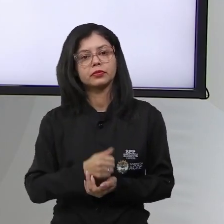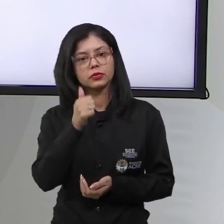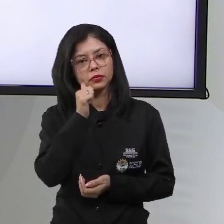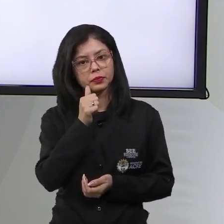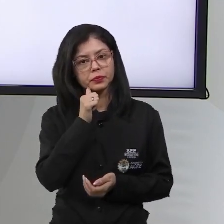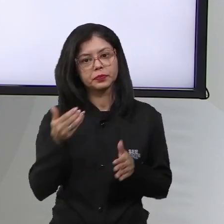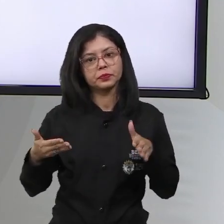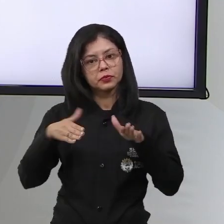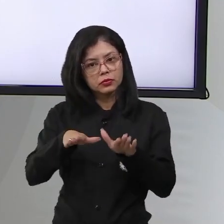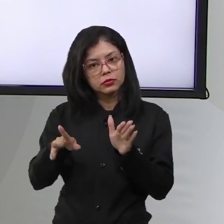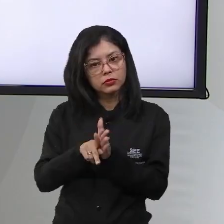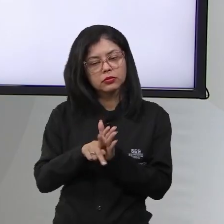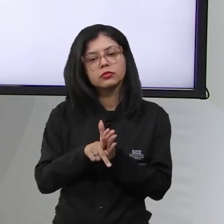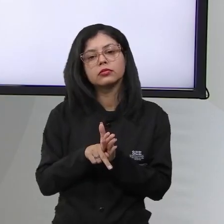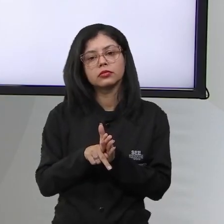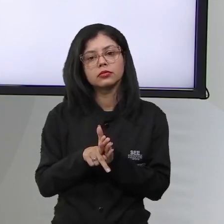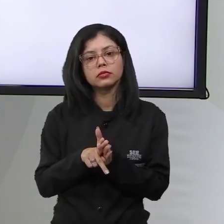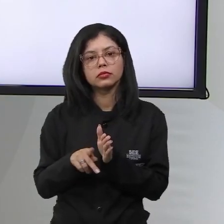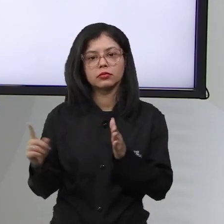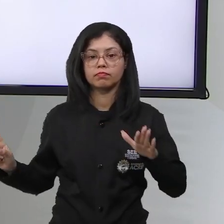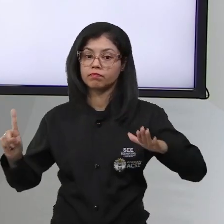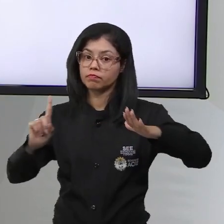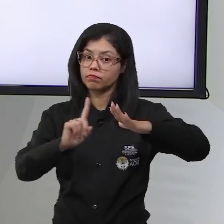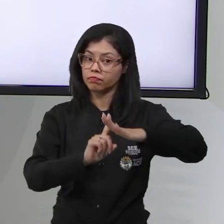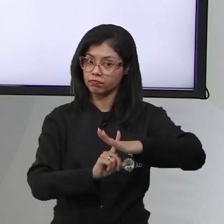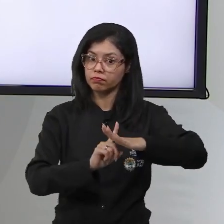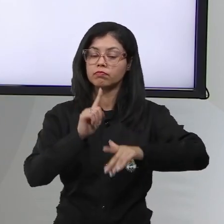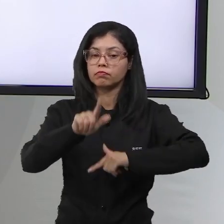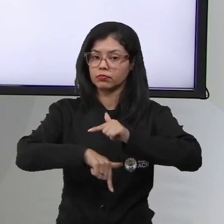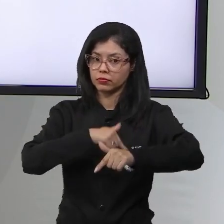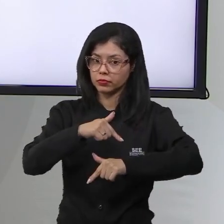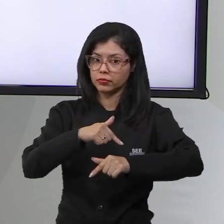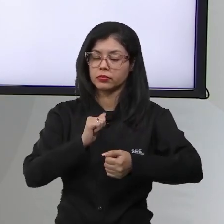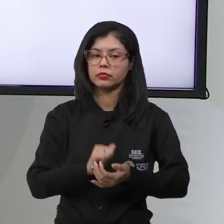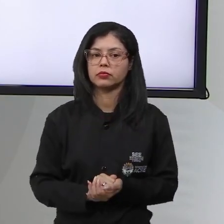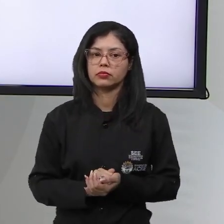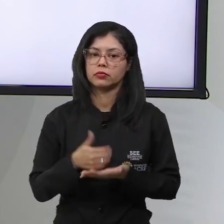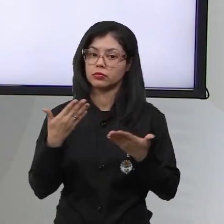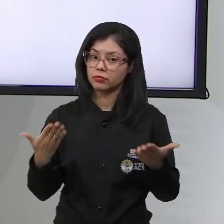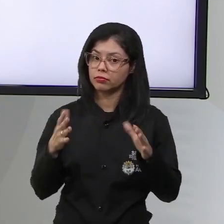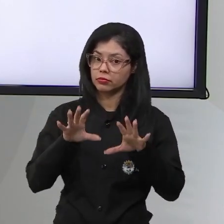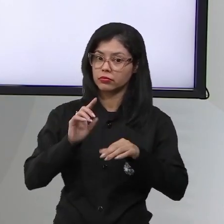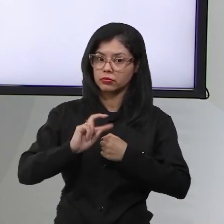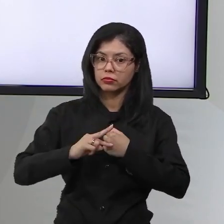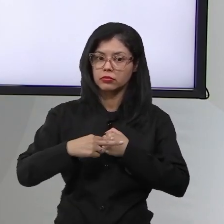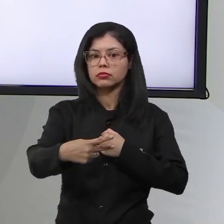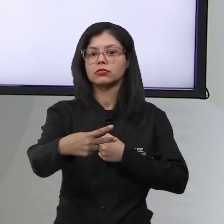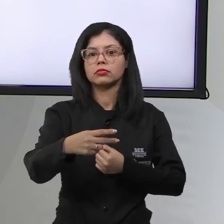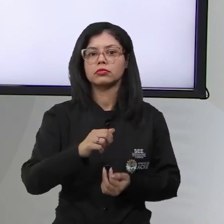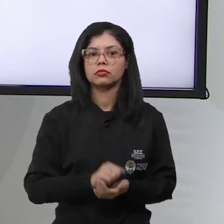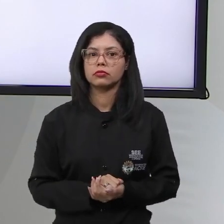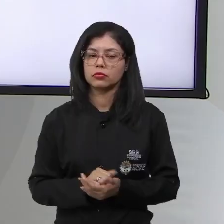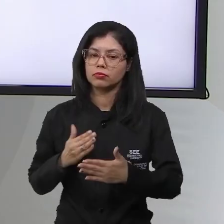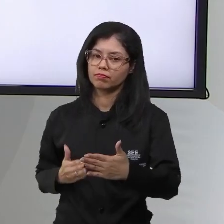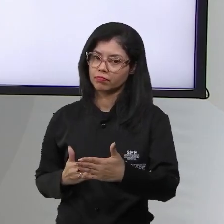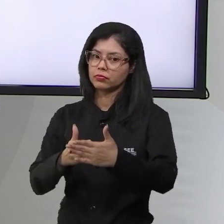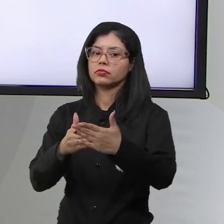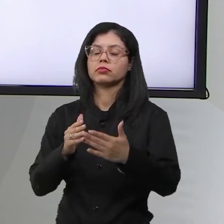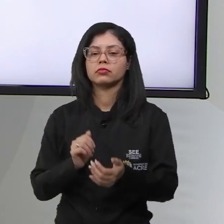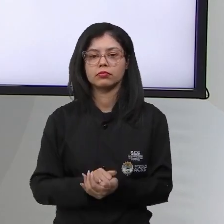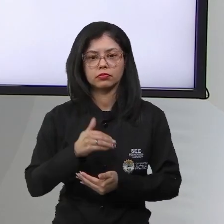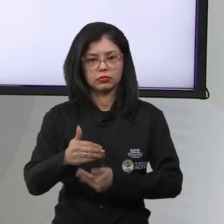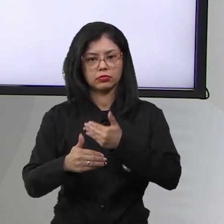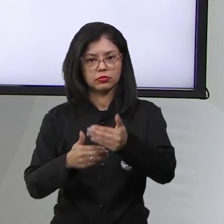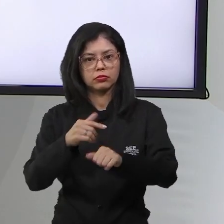se inseriu de forma significativa no ambiente de trabalho. Consequentemente, isso impactou ao